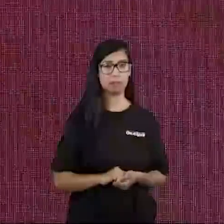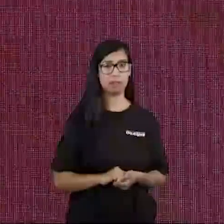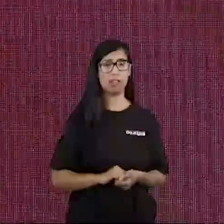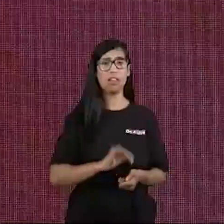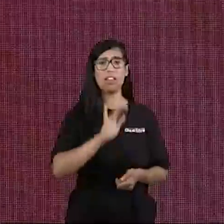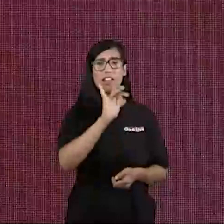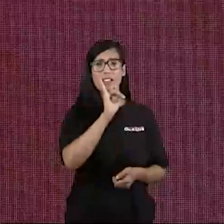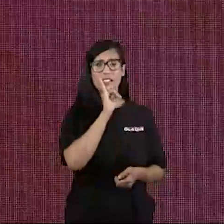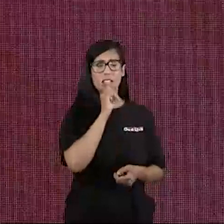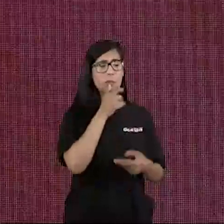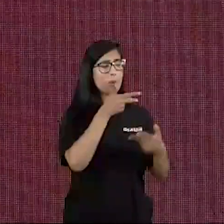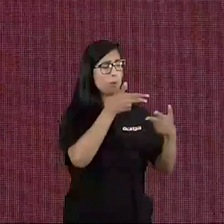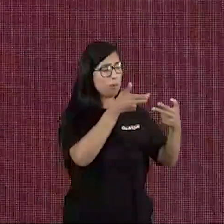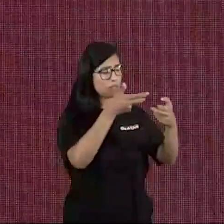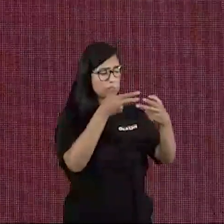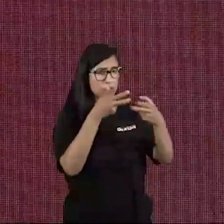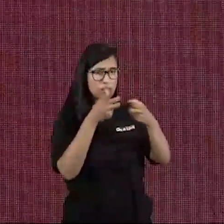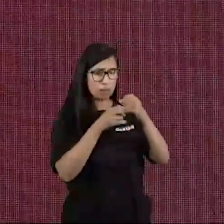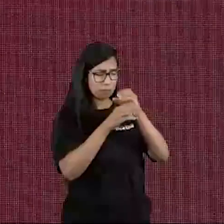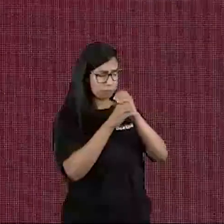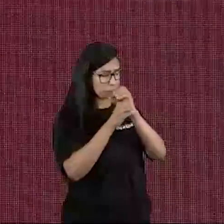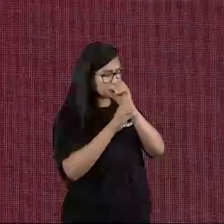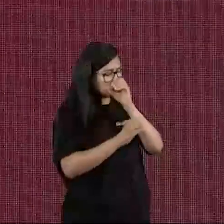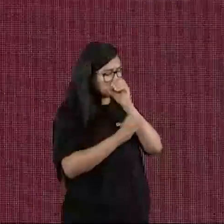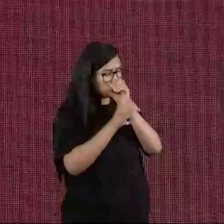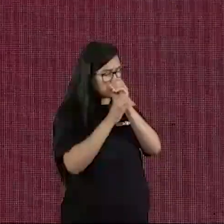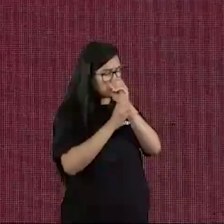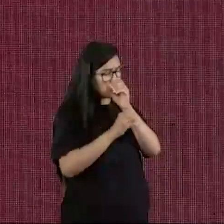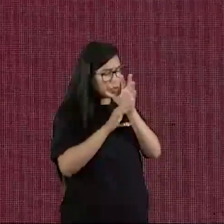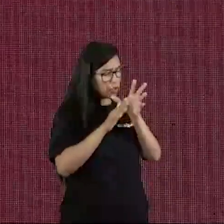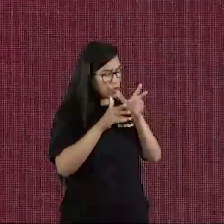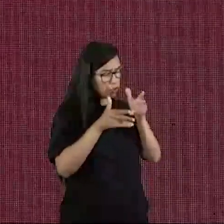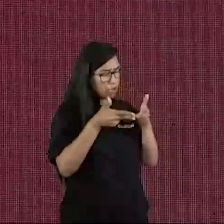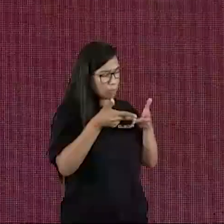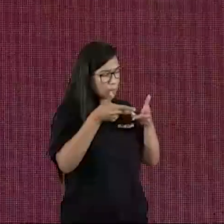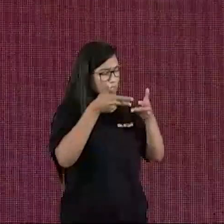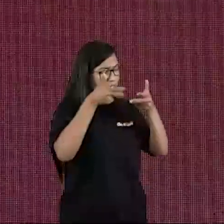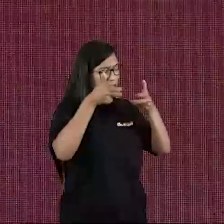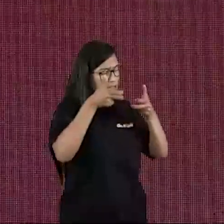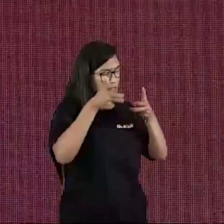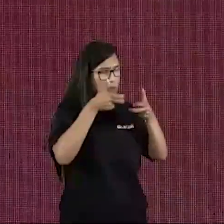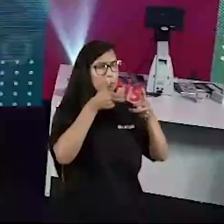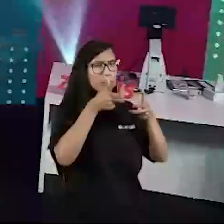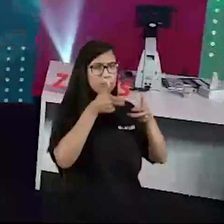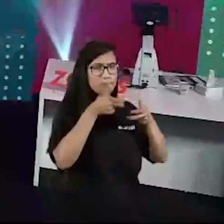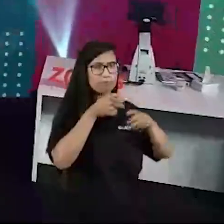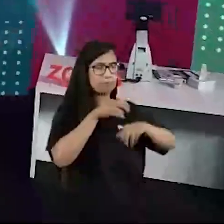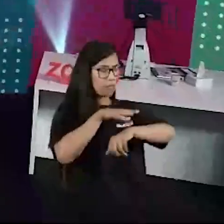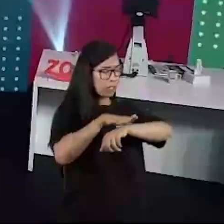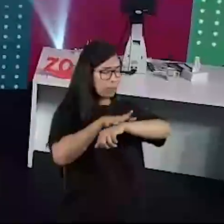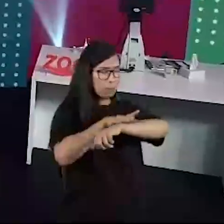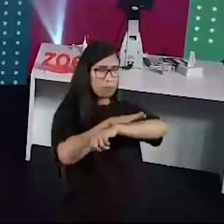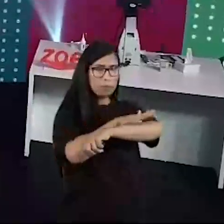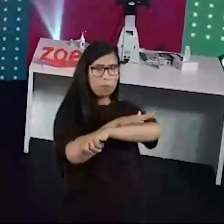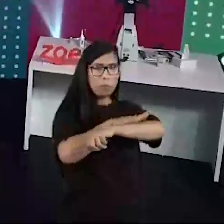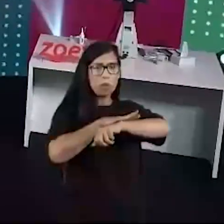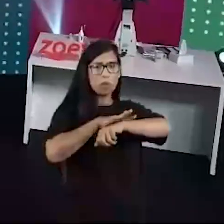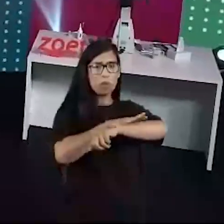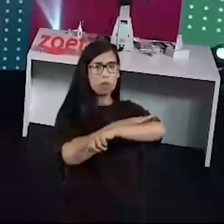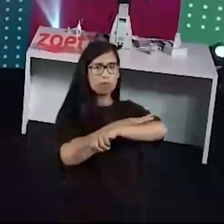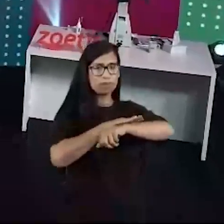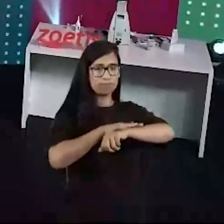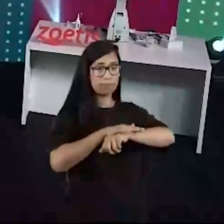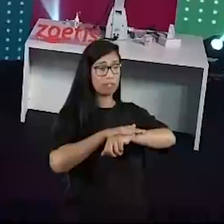de bacilos na citologia, você já inicia o tratamento ou solicita a cultura bacteriana e aguarda o resultado? Estamos falando de pele ou